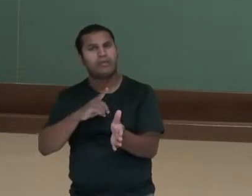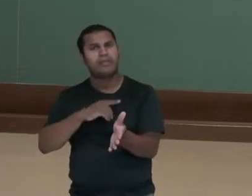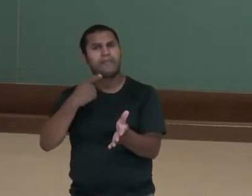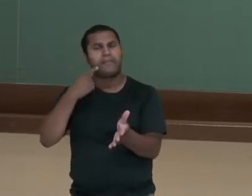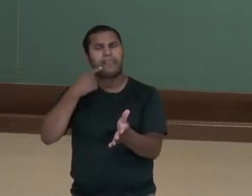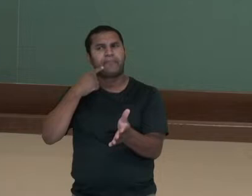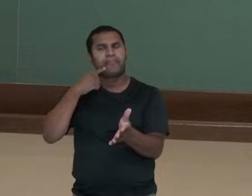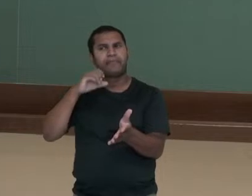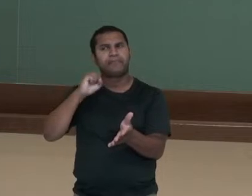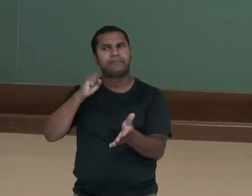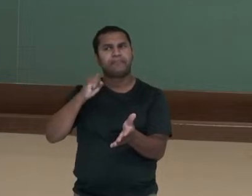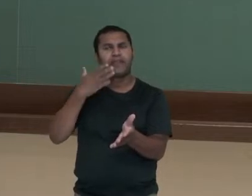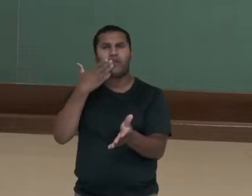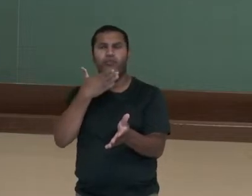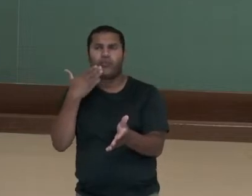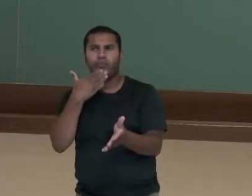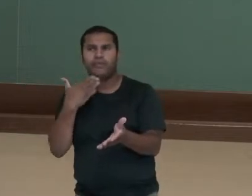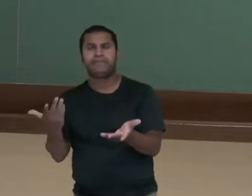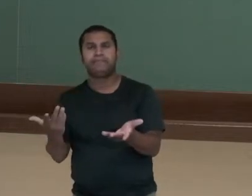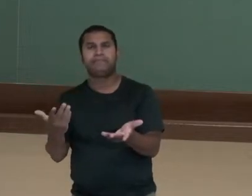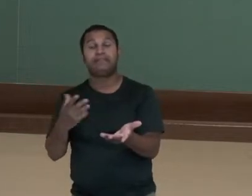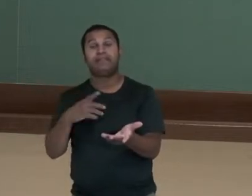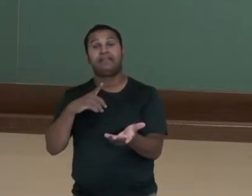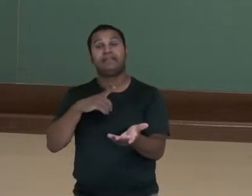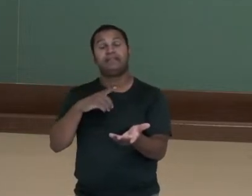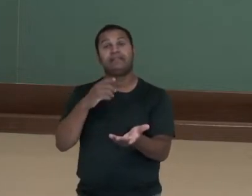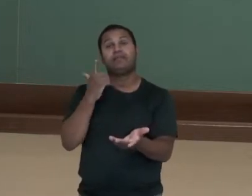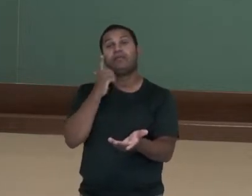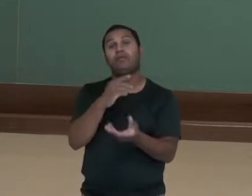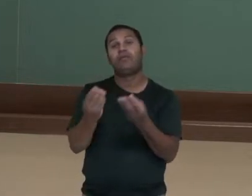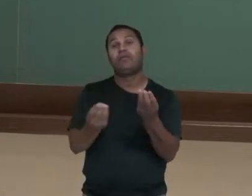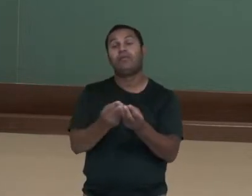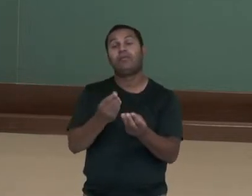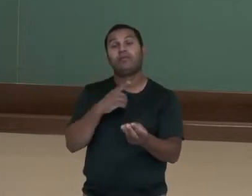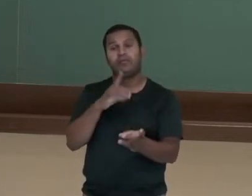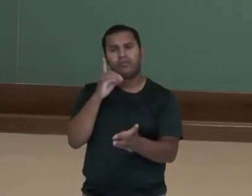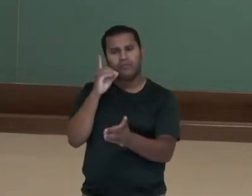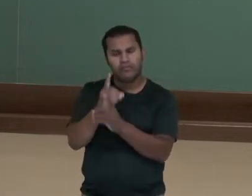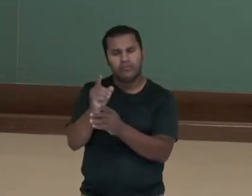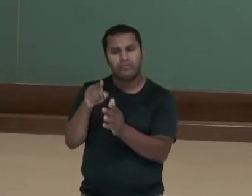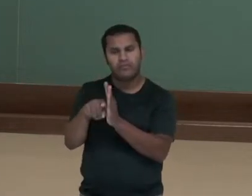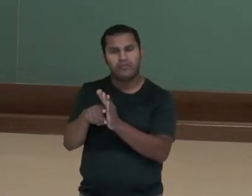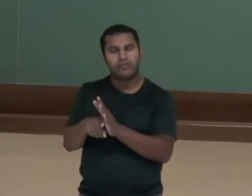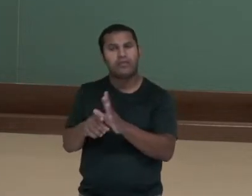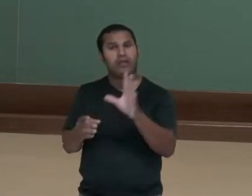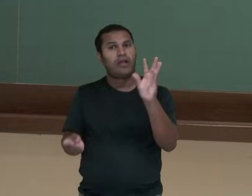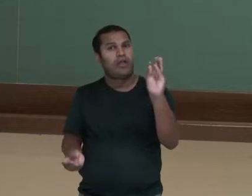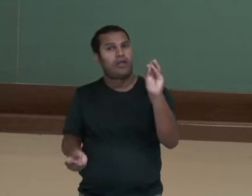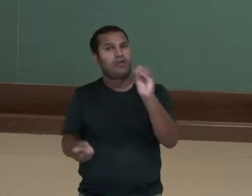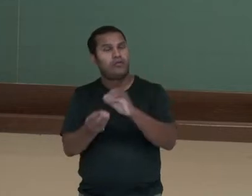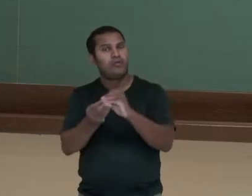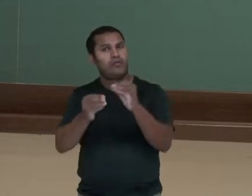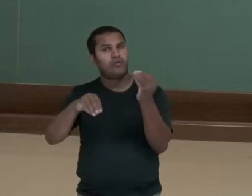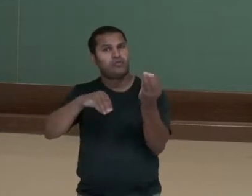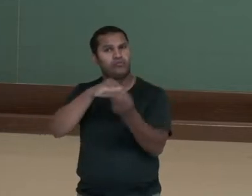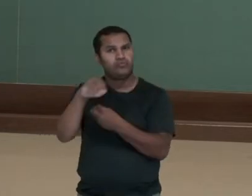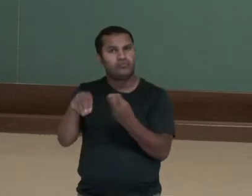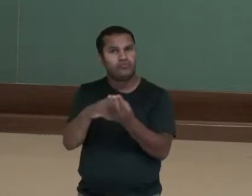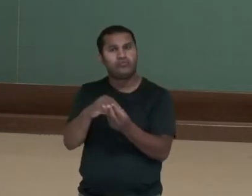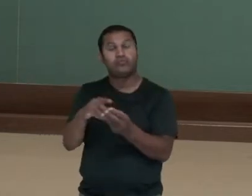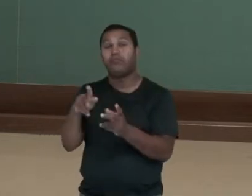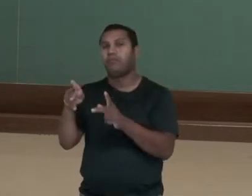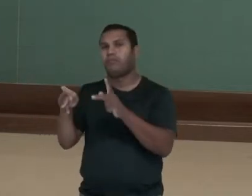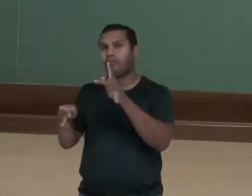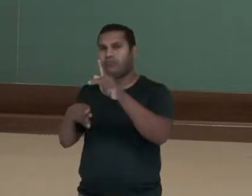os fatores bióticos com os abióticos, e eu vou unir esses dois e vou estudar um